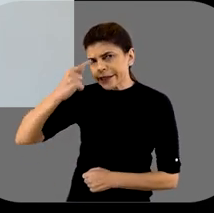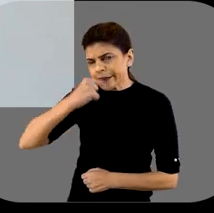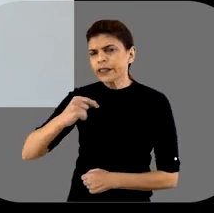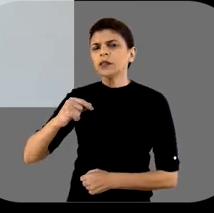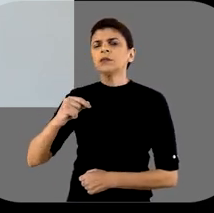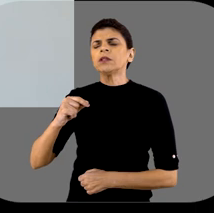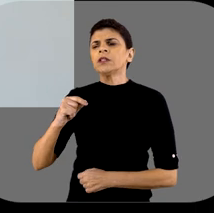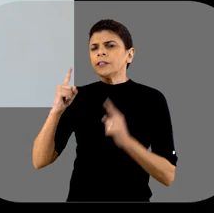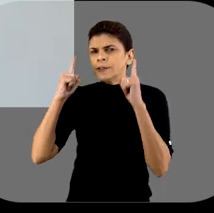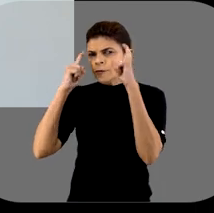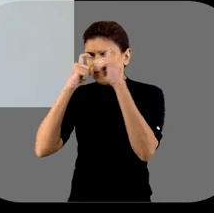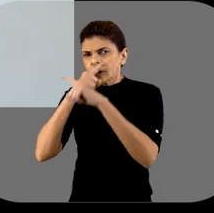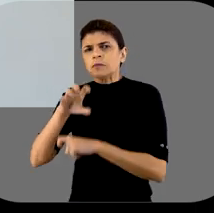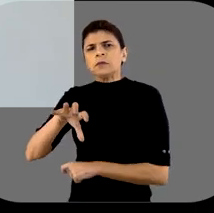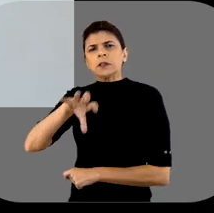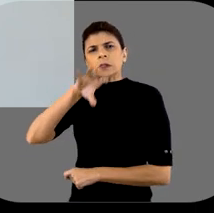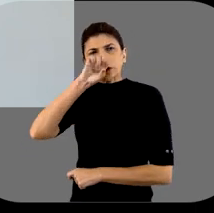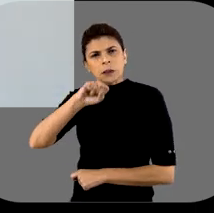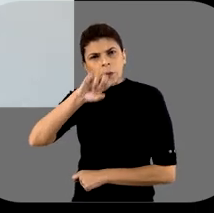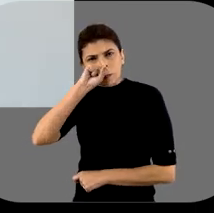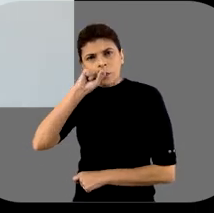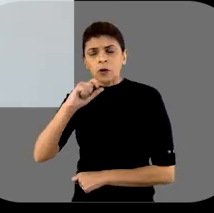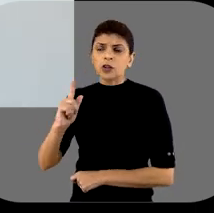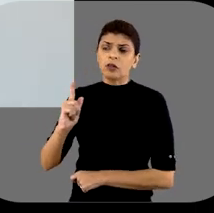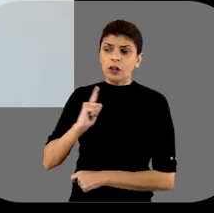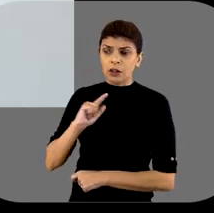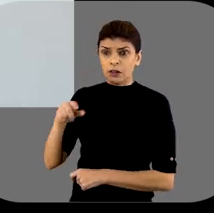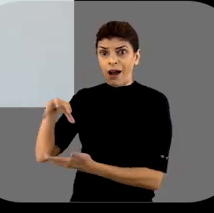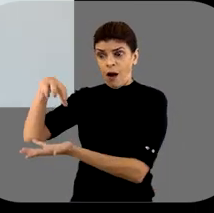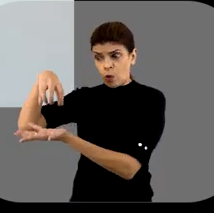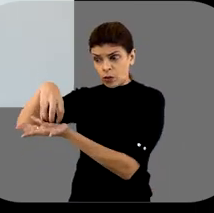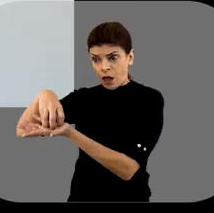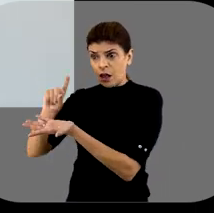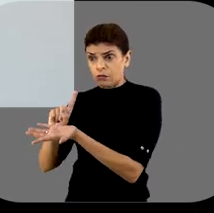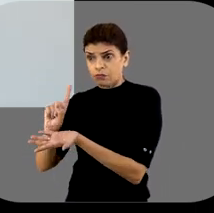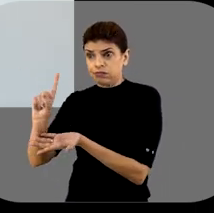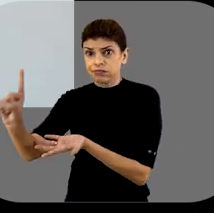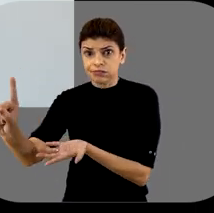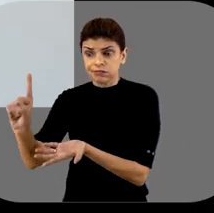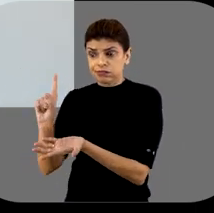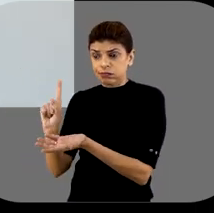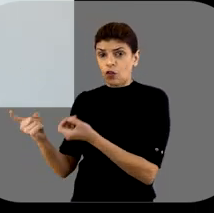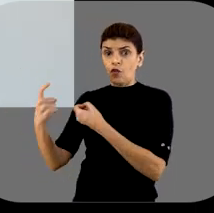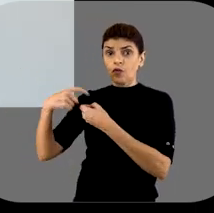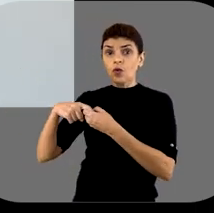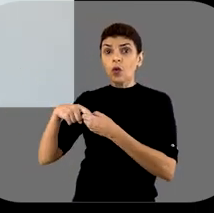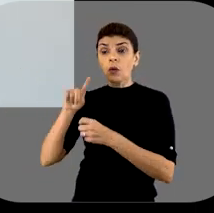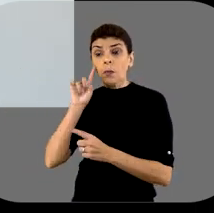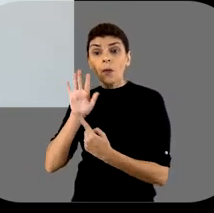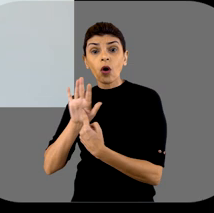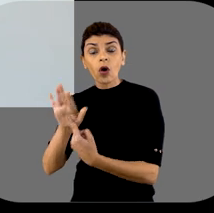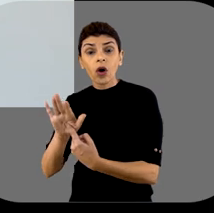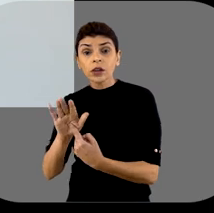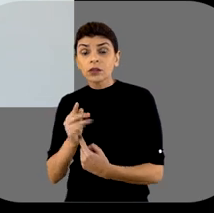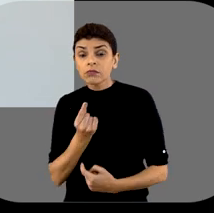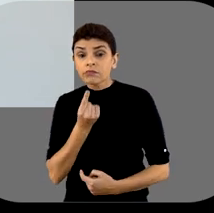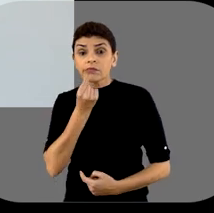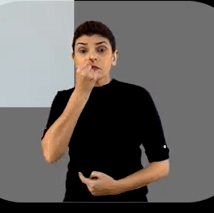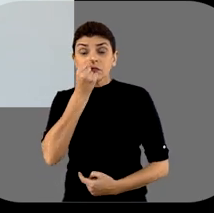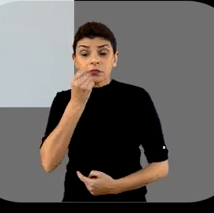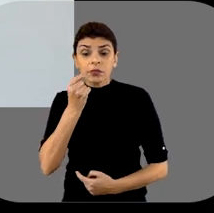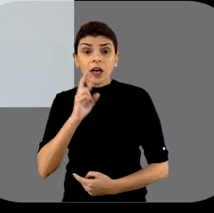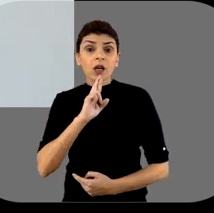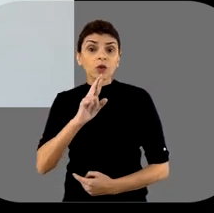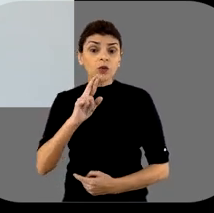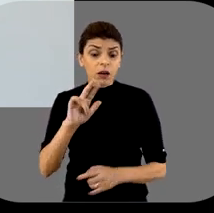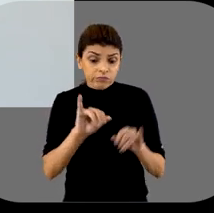gripal ou síndrome respiratória aguda grave, naquelas situações de ter ou não saído da aldeia, e apresente um resultado laboratorial negativo